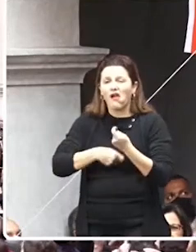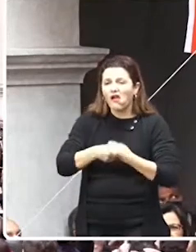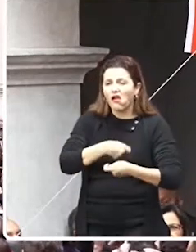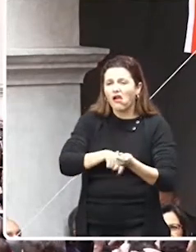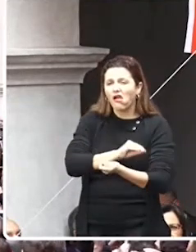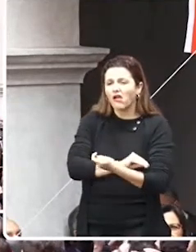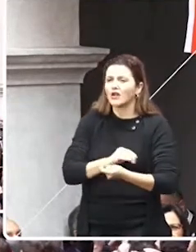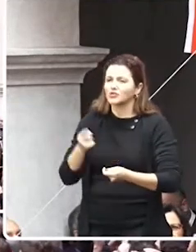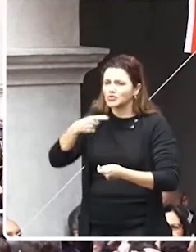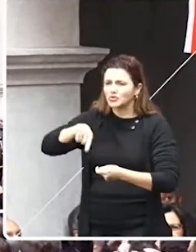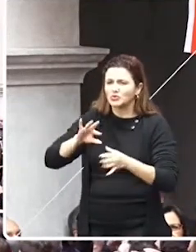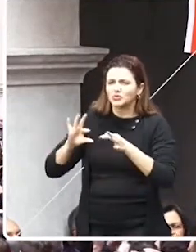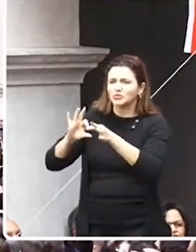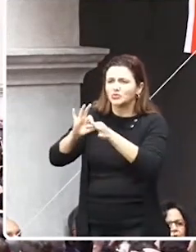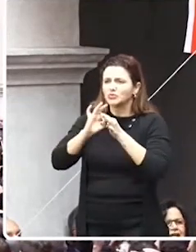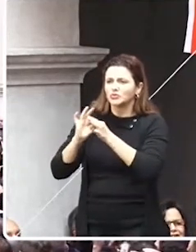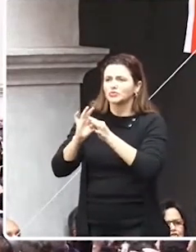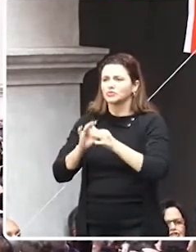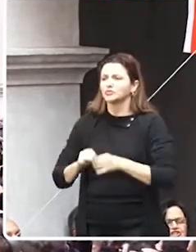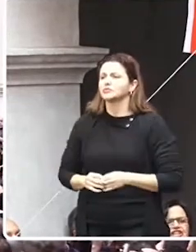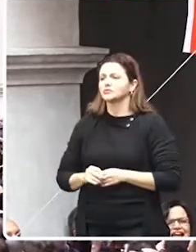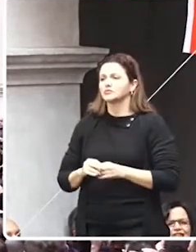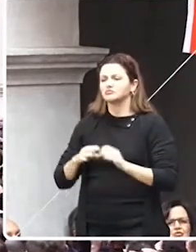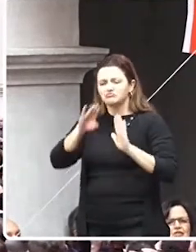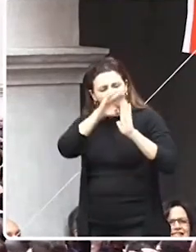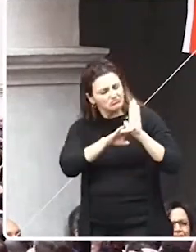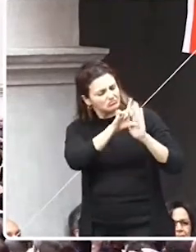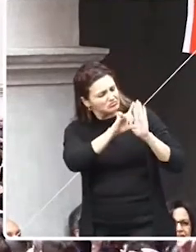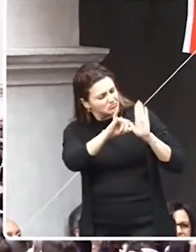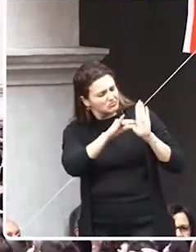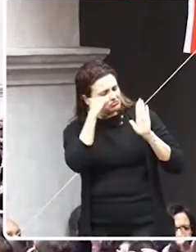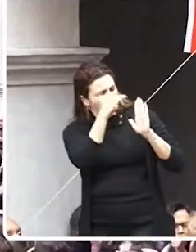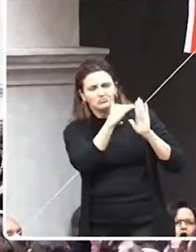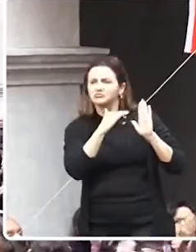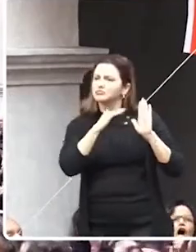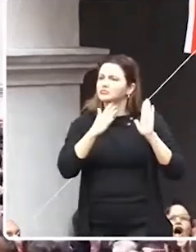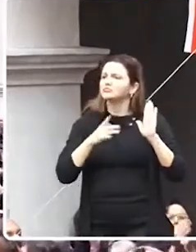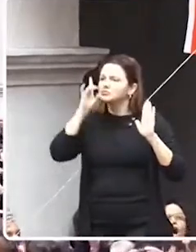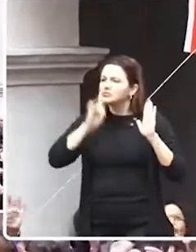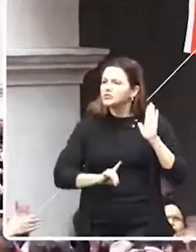uníssona: Estado Democrático de Direito sempre!